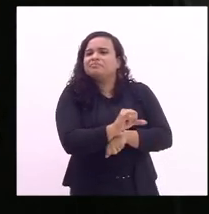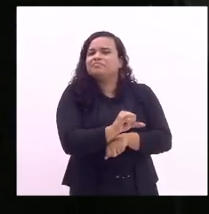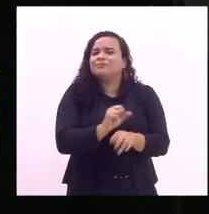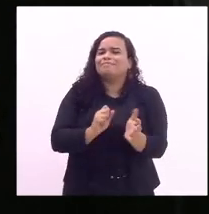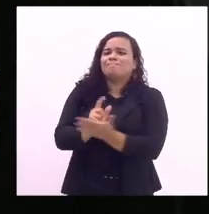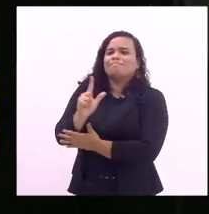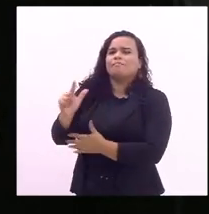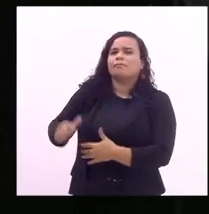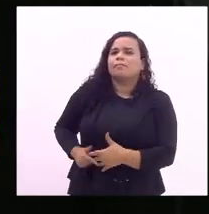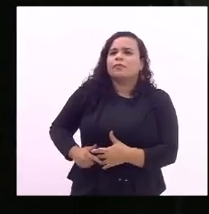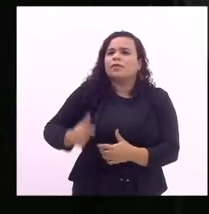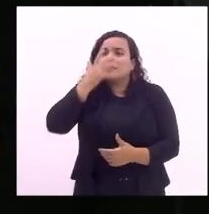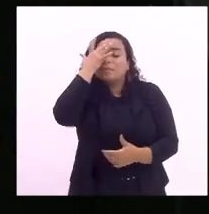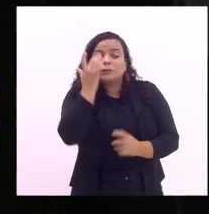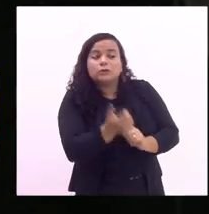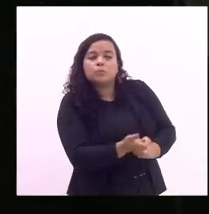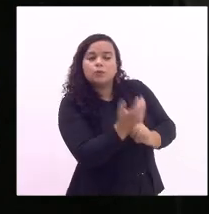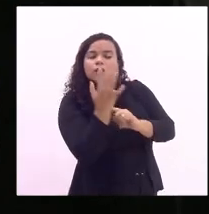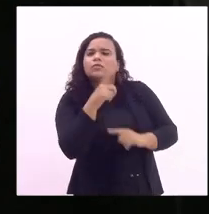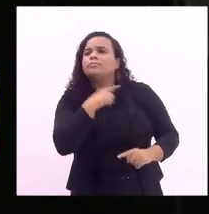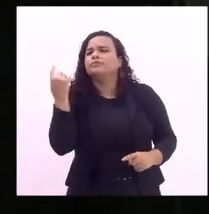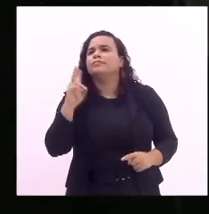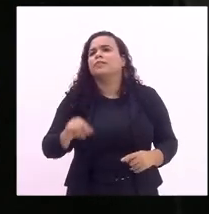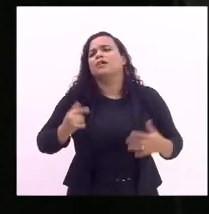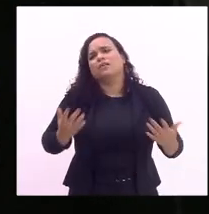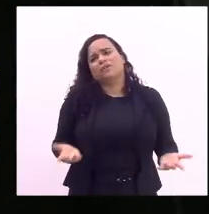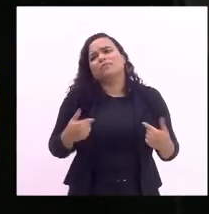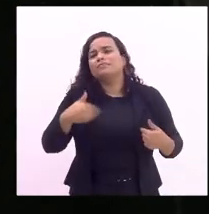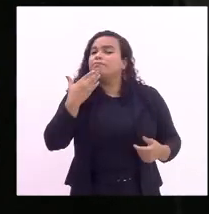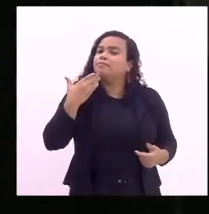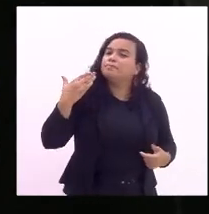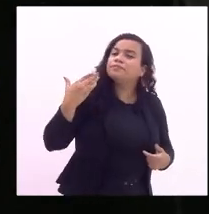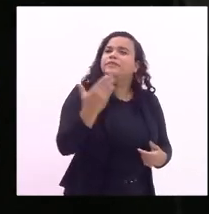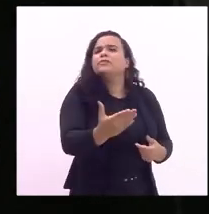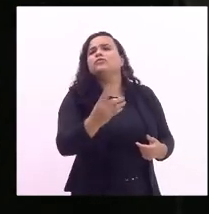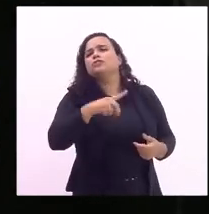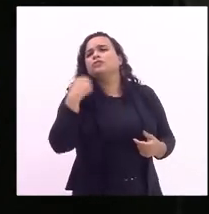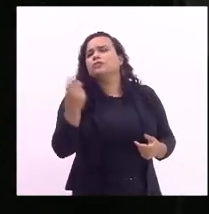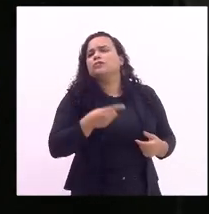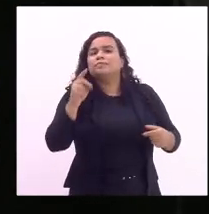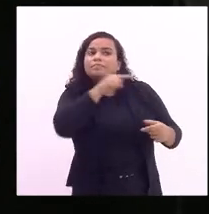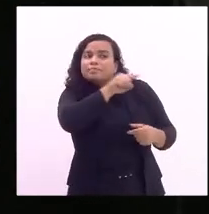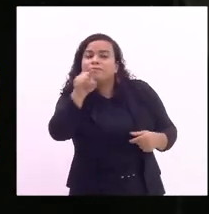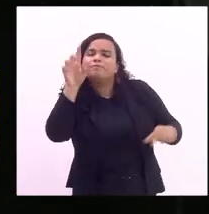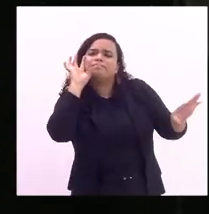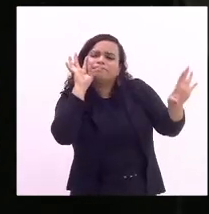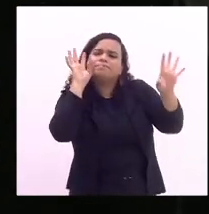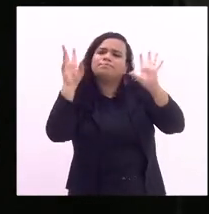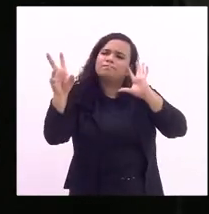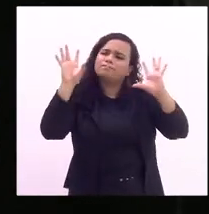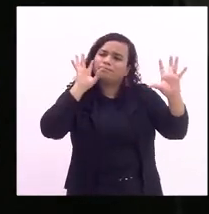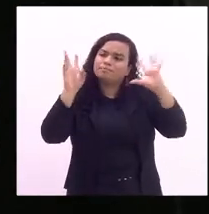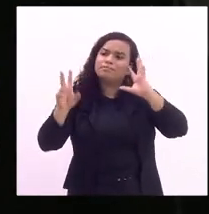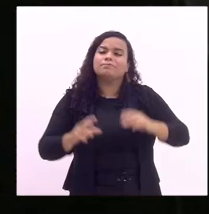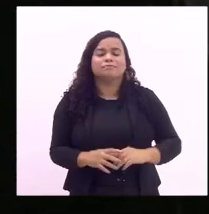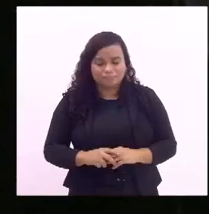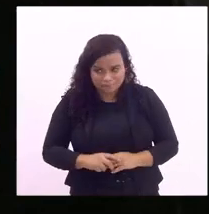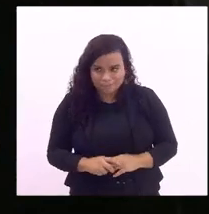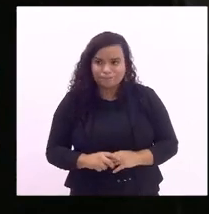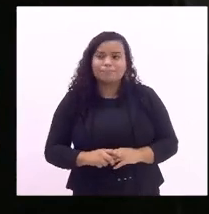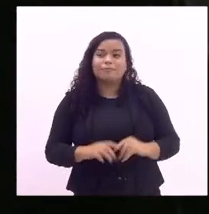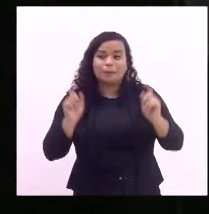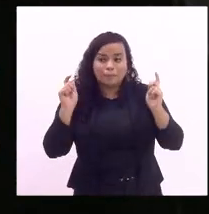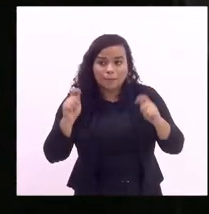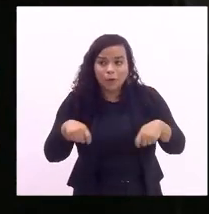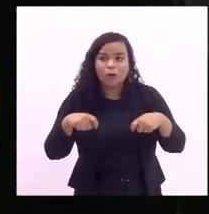nessa situação? Então, nós estamos pedindo simplesmente uma reflexão, porque pode estar por